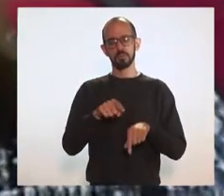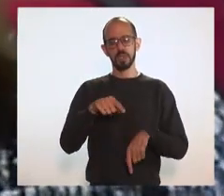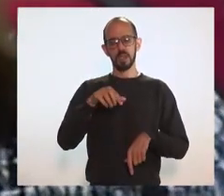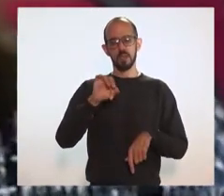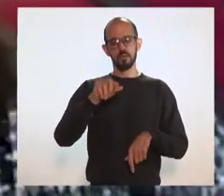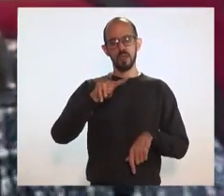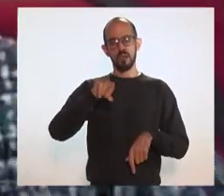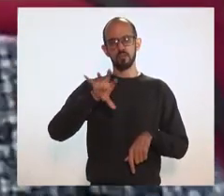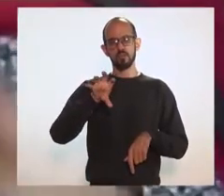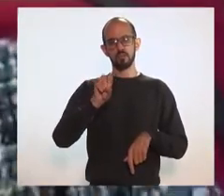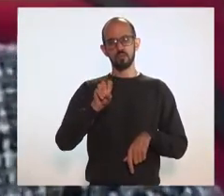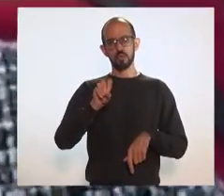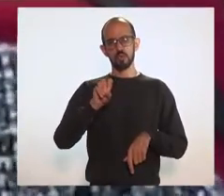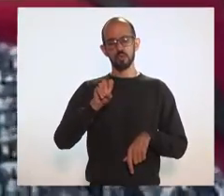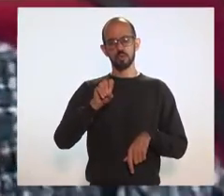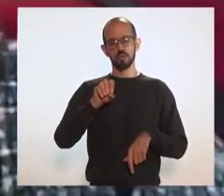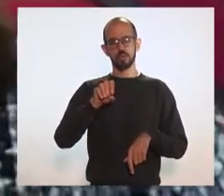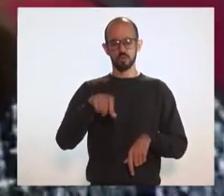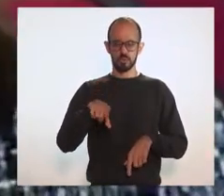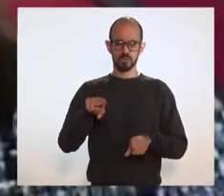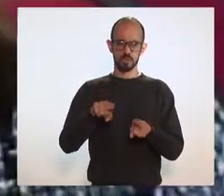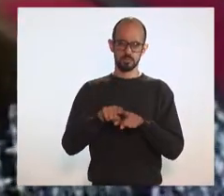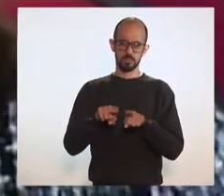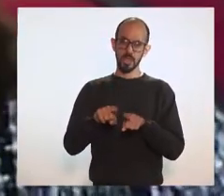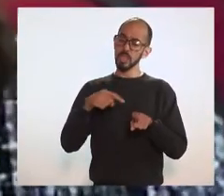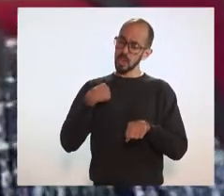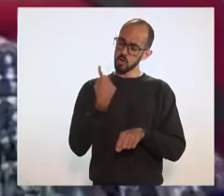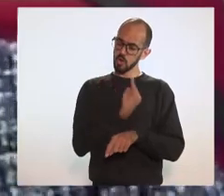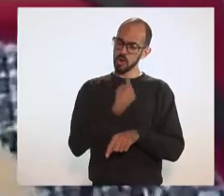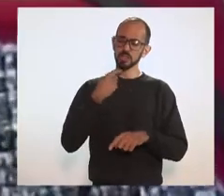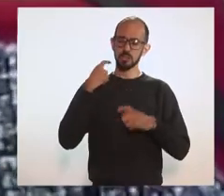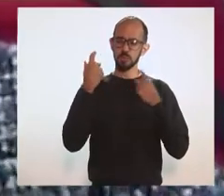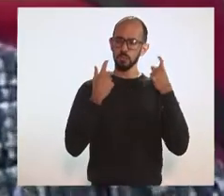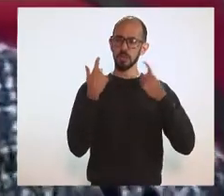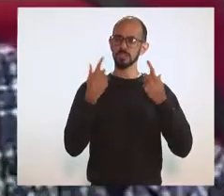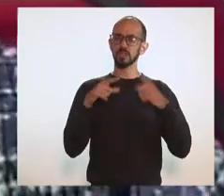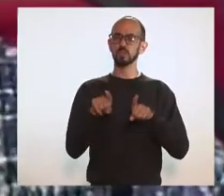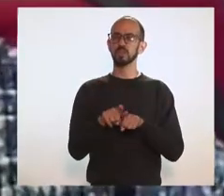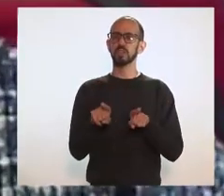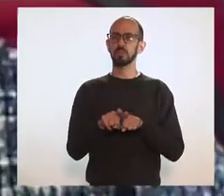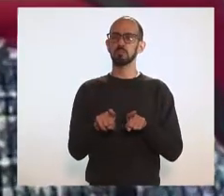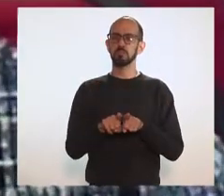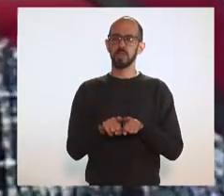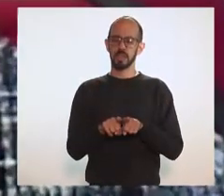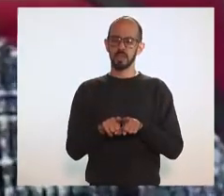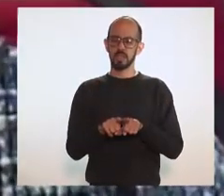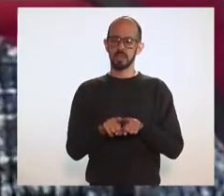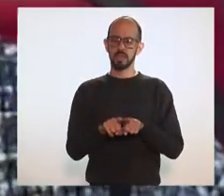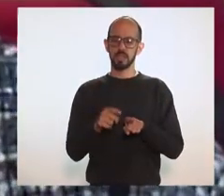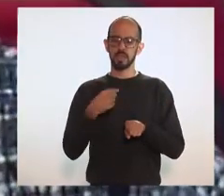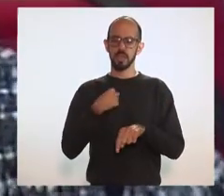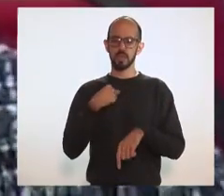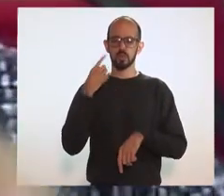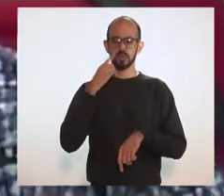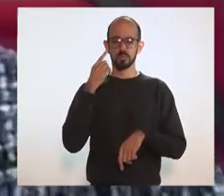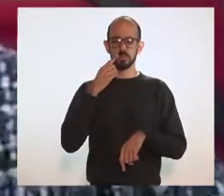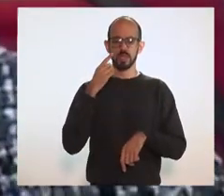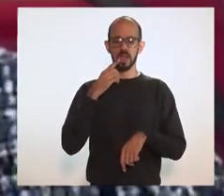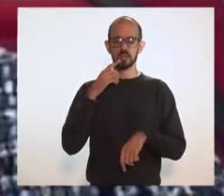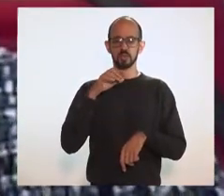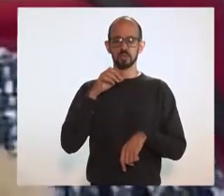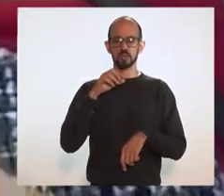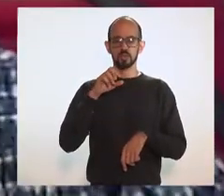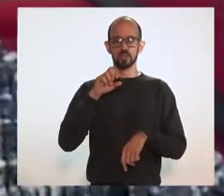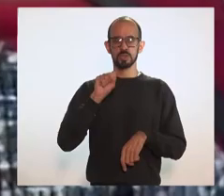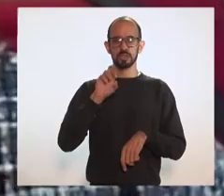sua preocupação, que é também a nossa preocupação. Deputado Flávio Serafini e eu já decidimos em fazer